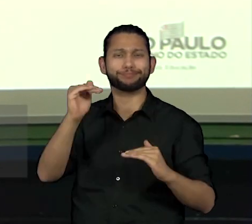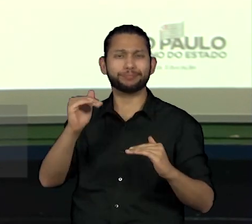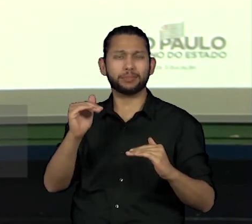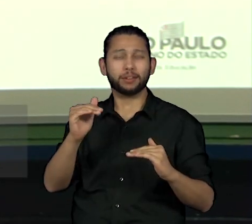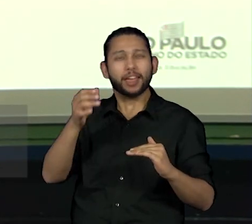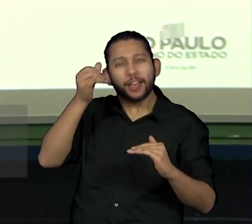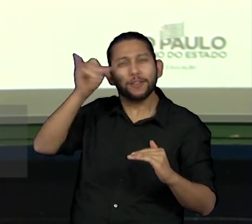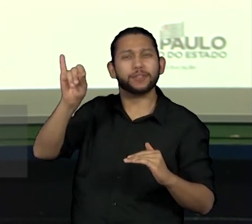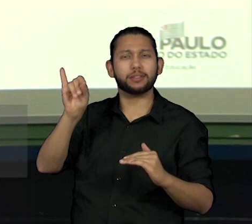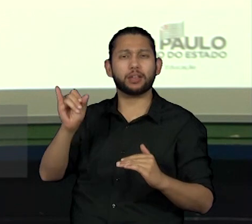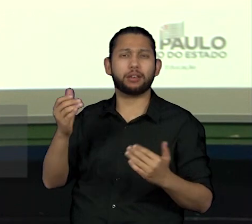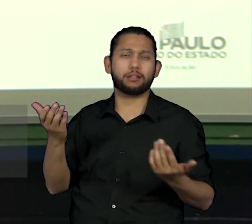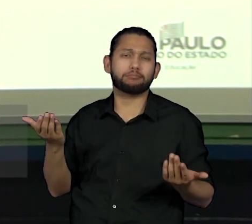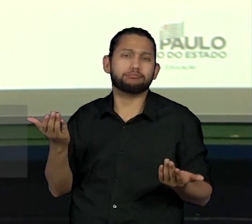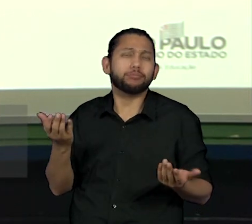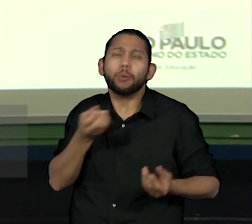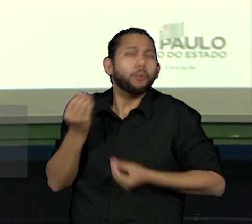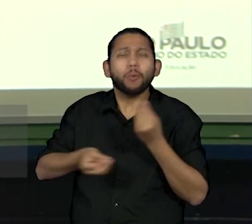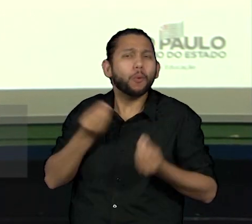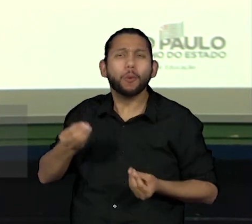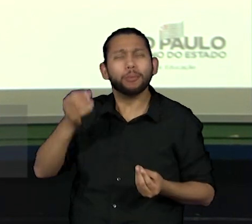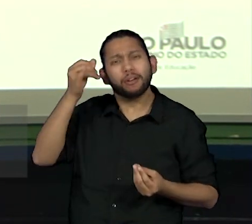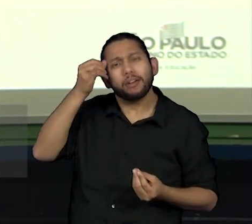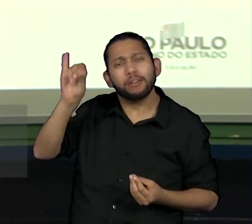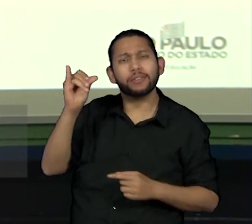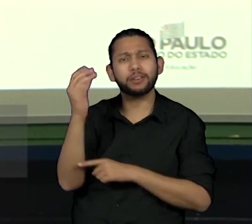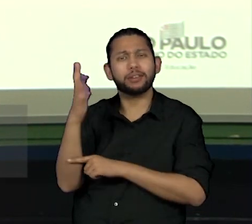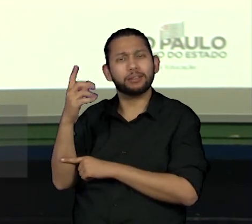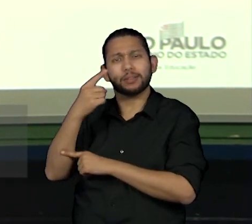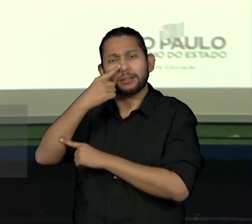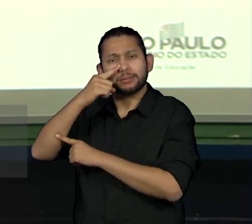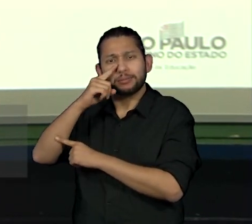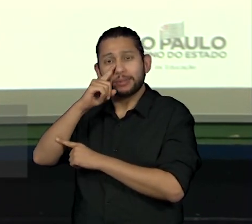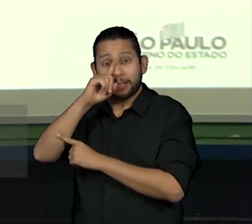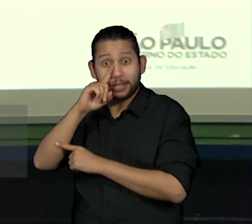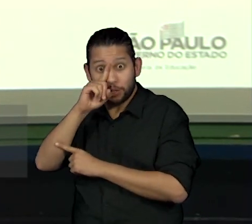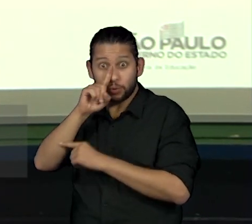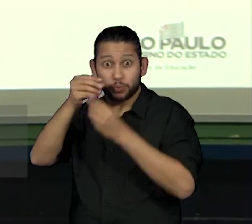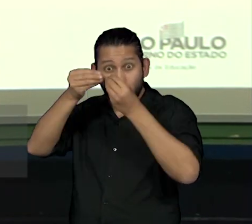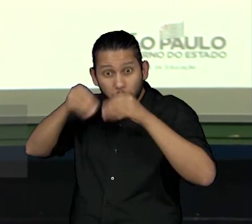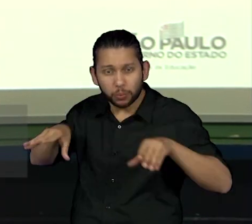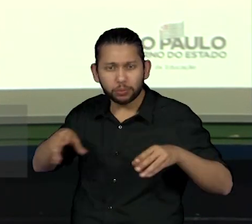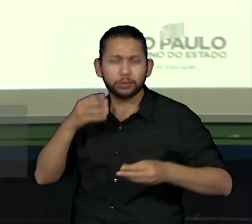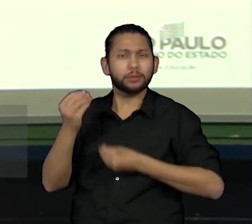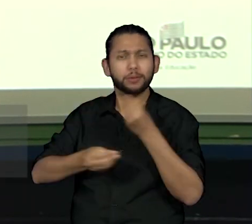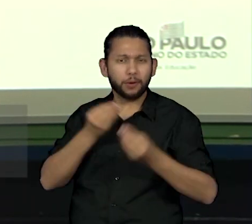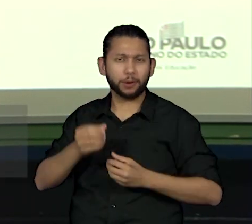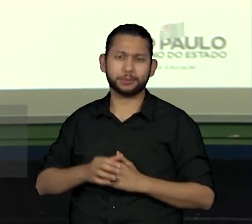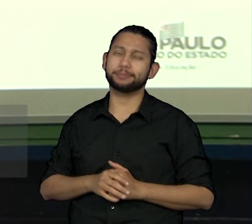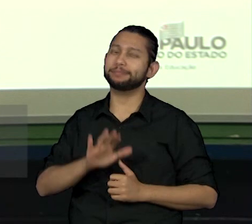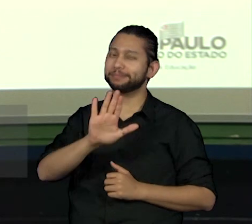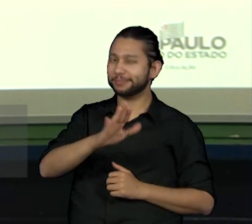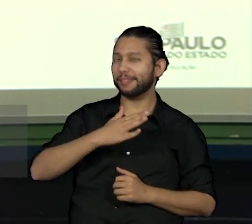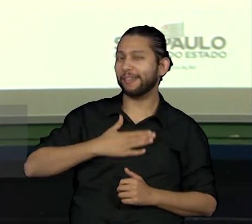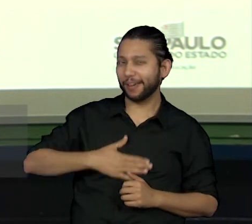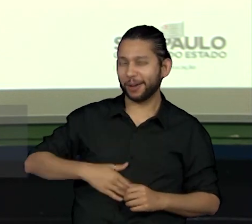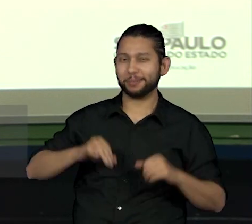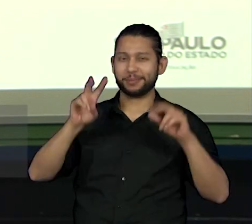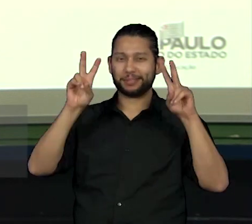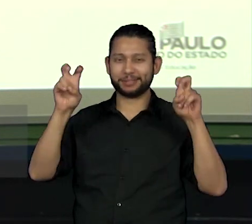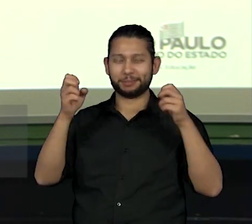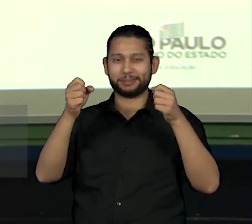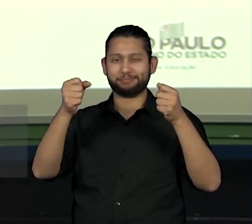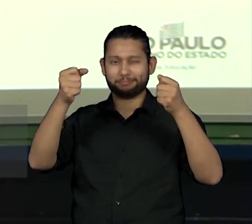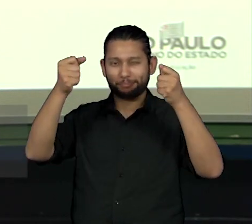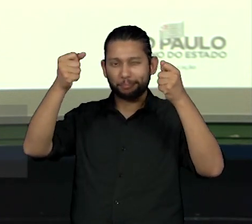que título grande, pelo amor de Deus, não vou lembrar de nada. Calma, você vai lembrar sim, né? Dê uma chance para a